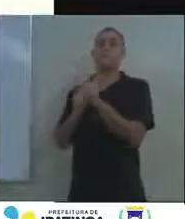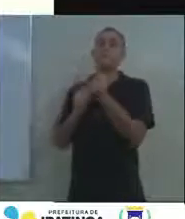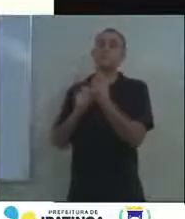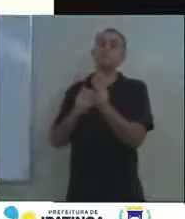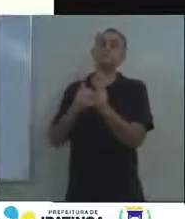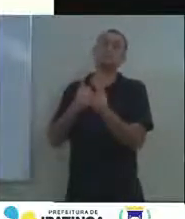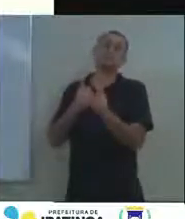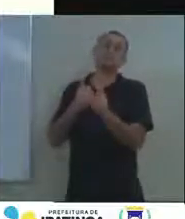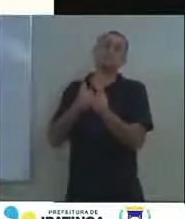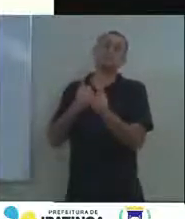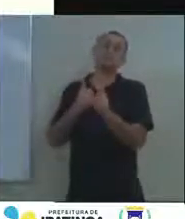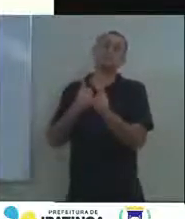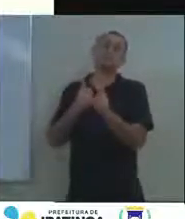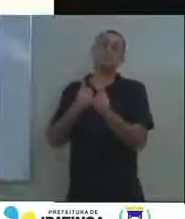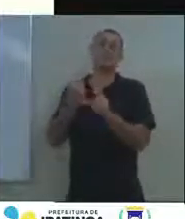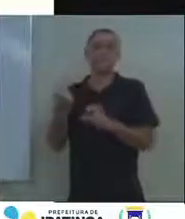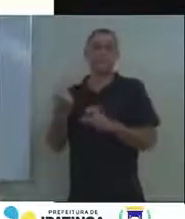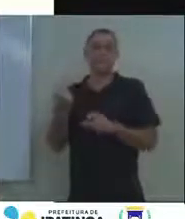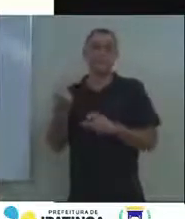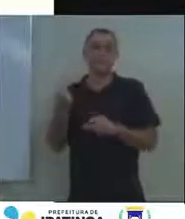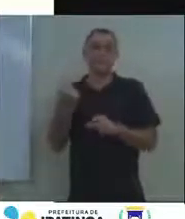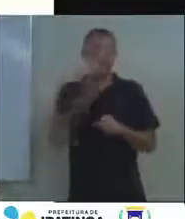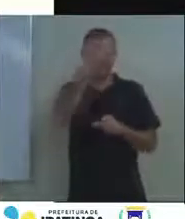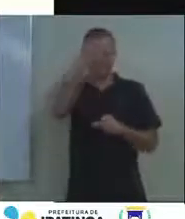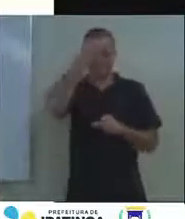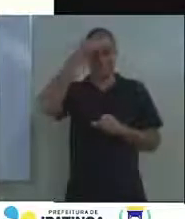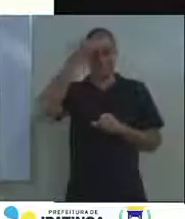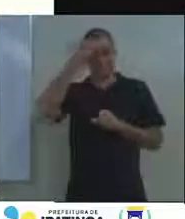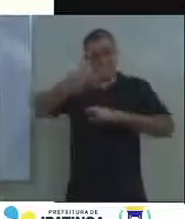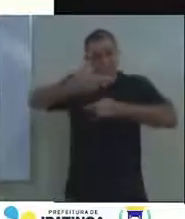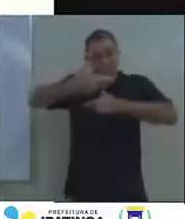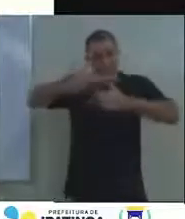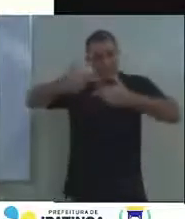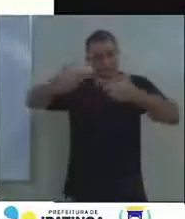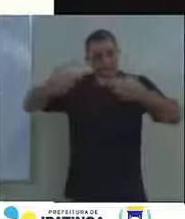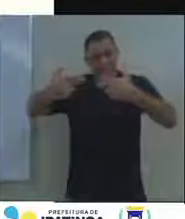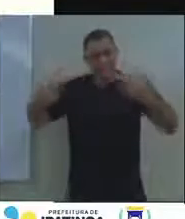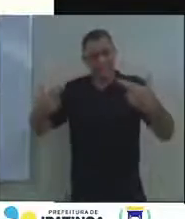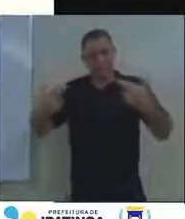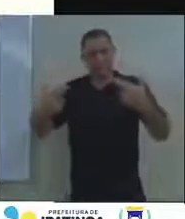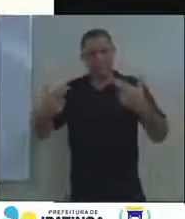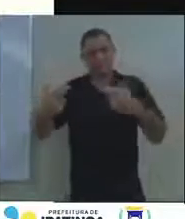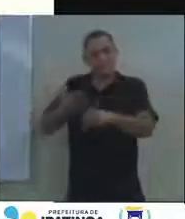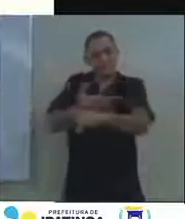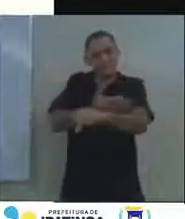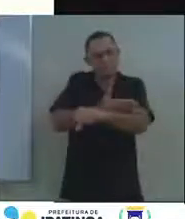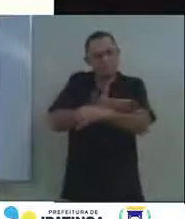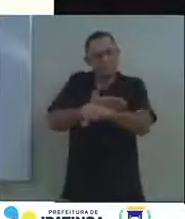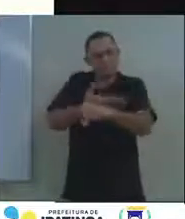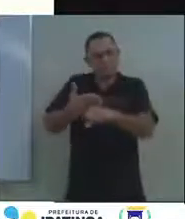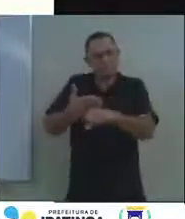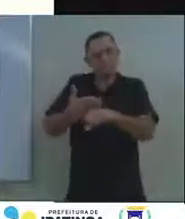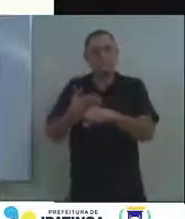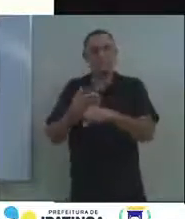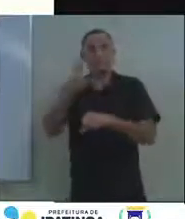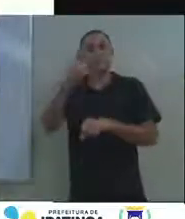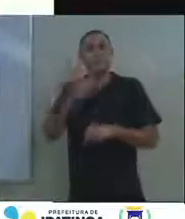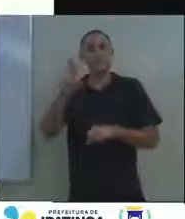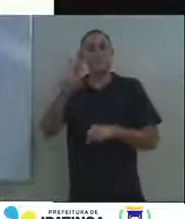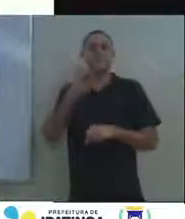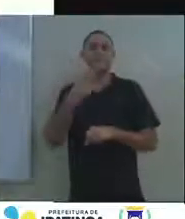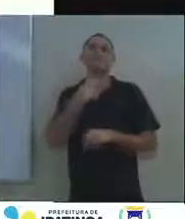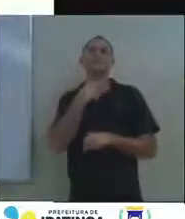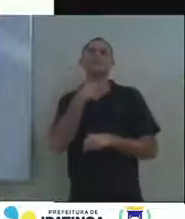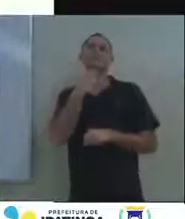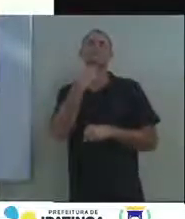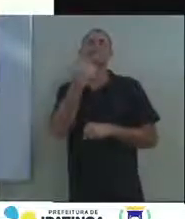mas cada pessoa, ela é de um jeito. E, às vezes, o seu hábito, o que atrapalha a sua voz, é diferente do que atrapalha a voz